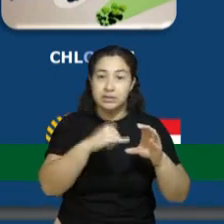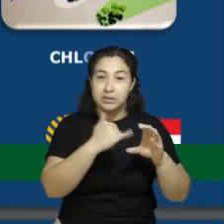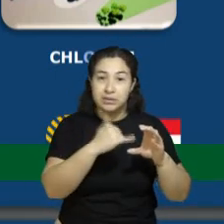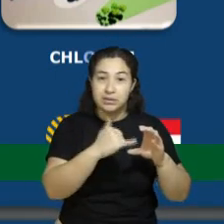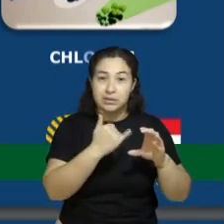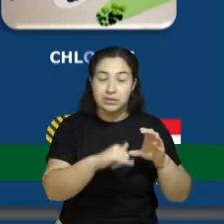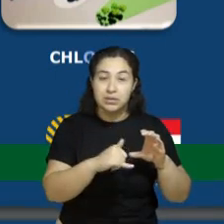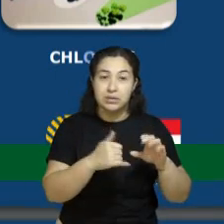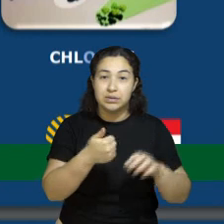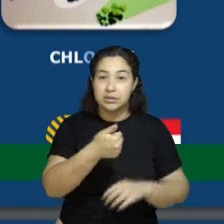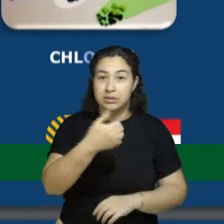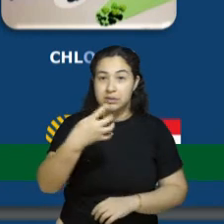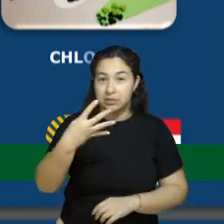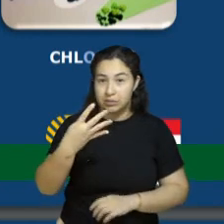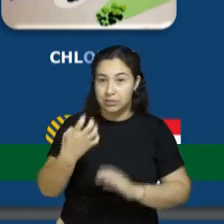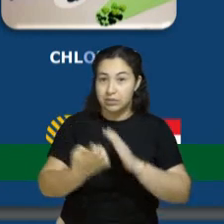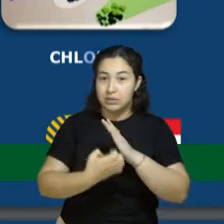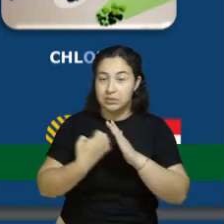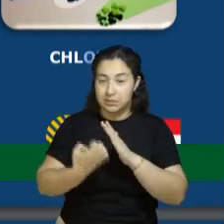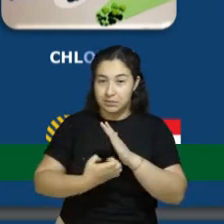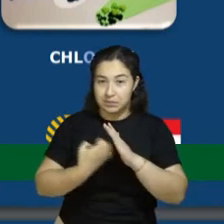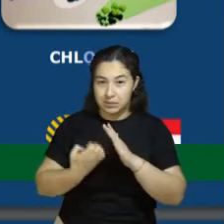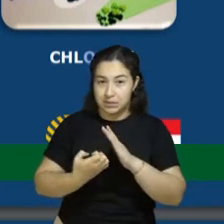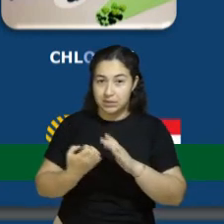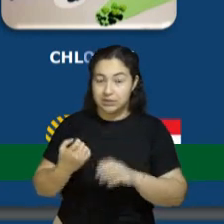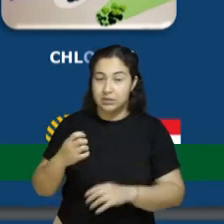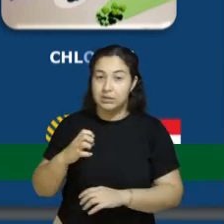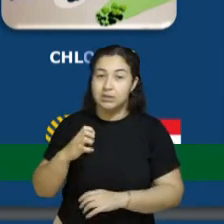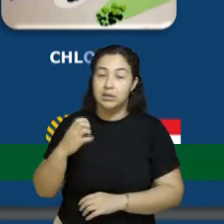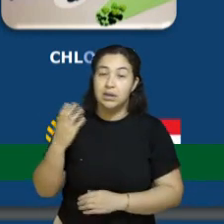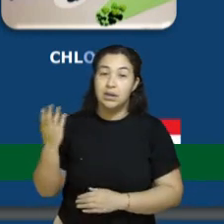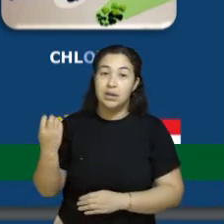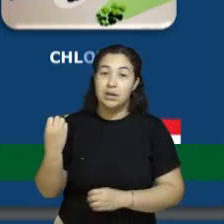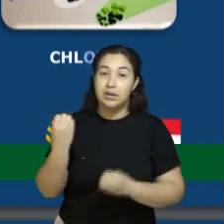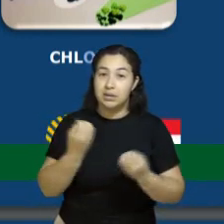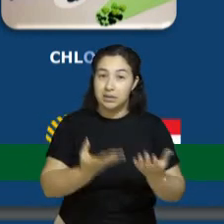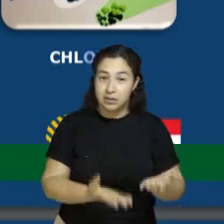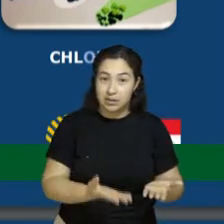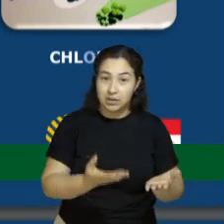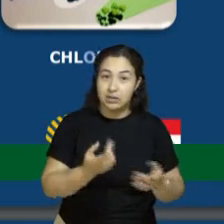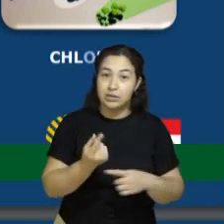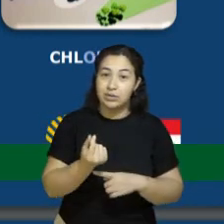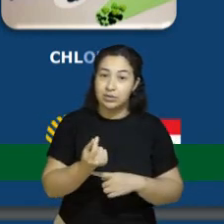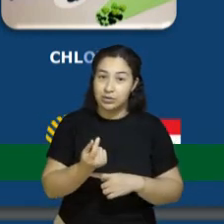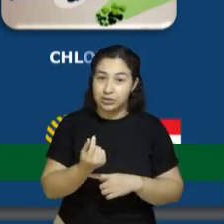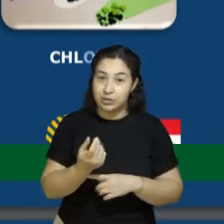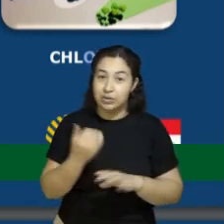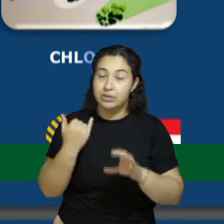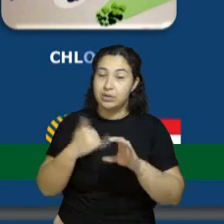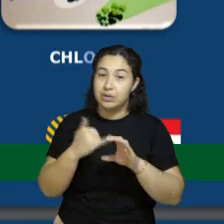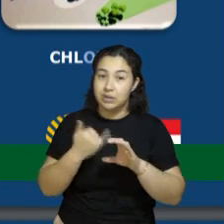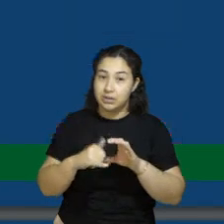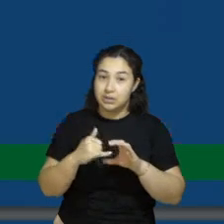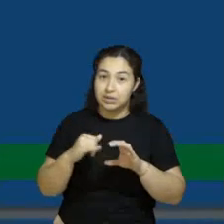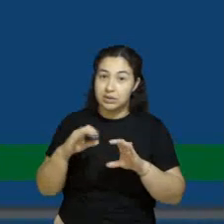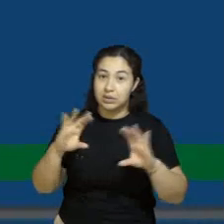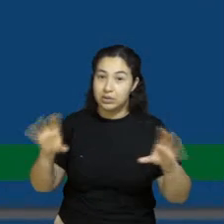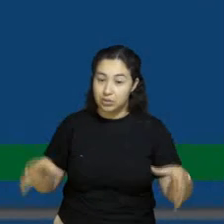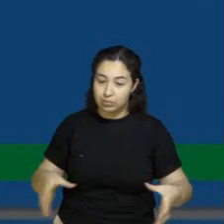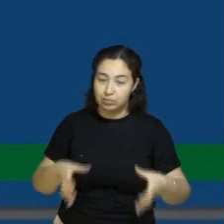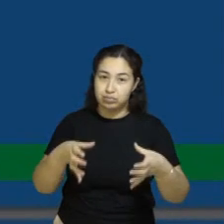14 empresas, o Governo do Estado investe através do ICMS 203 milhões e a Celesc 57, para fazer um total de 270